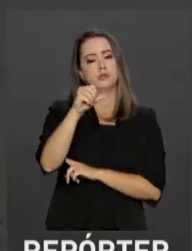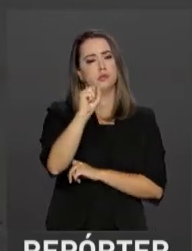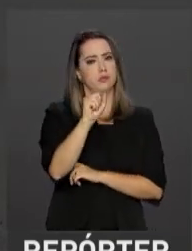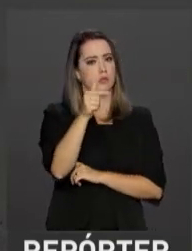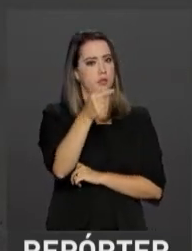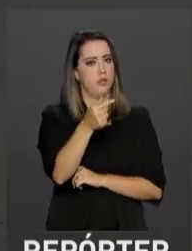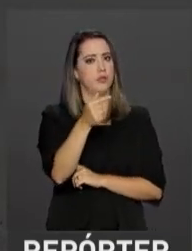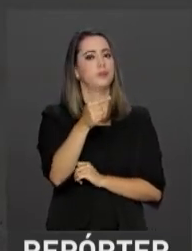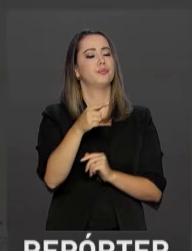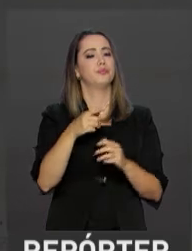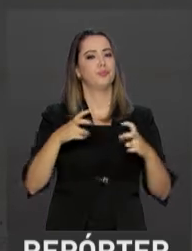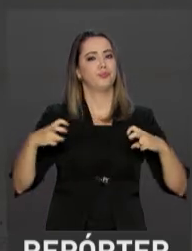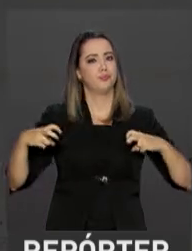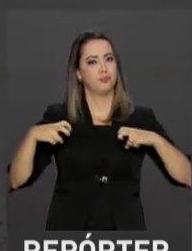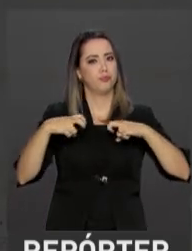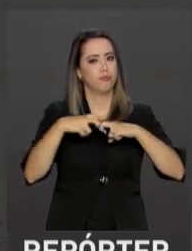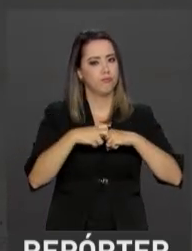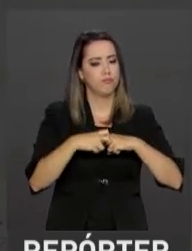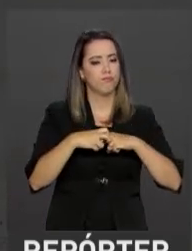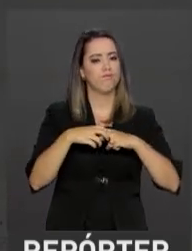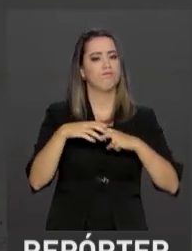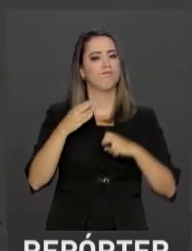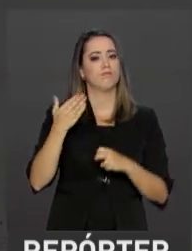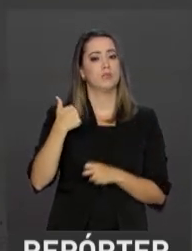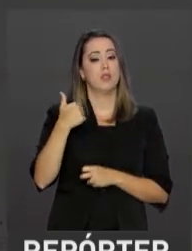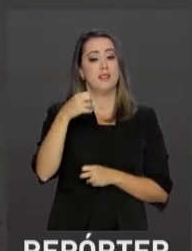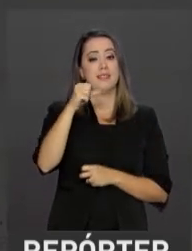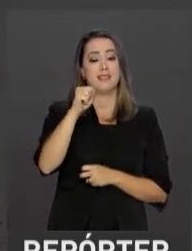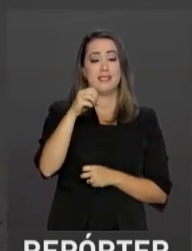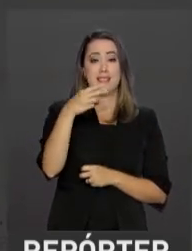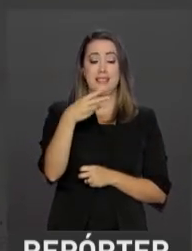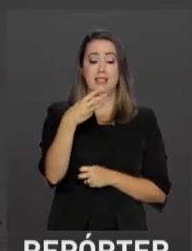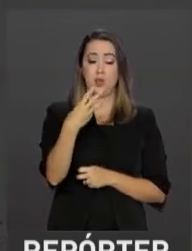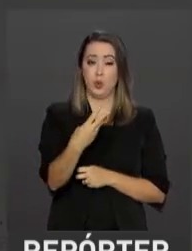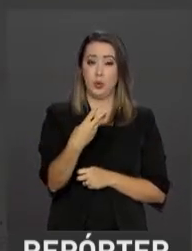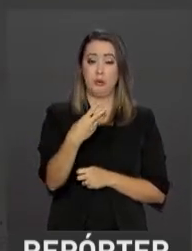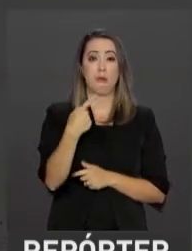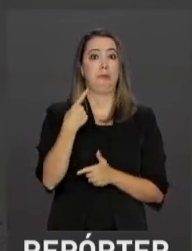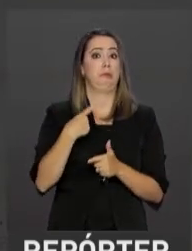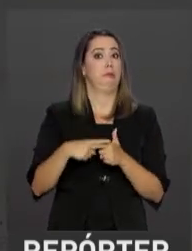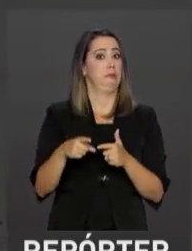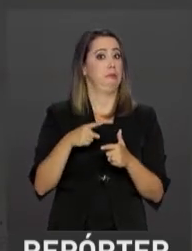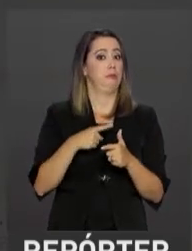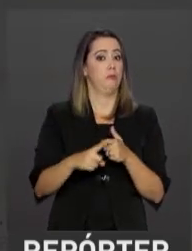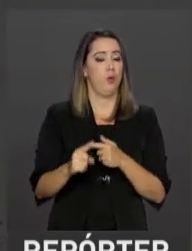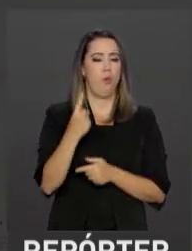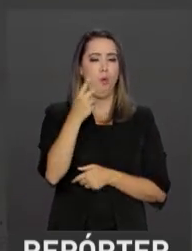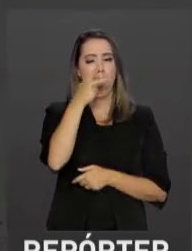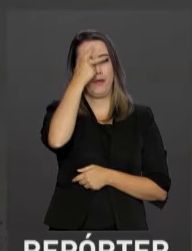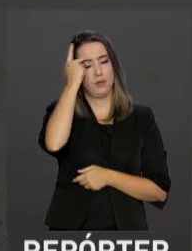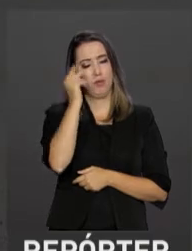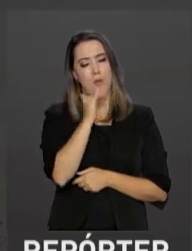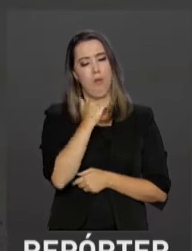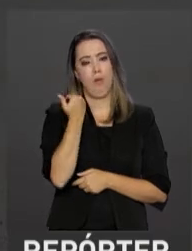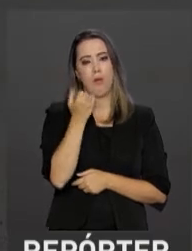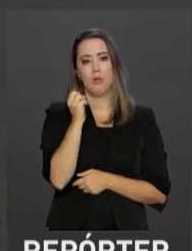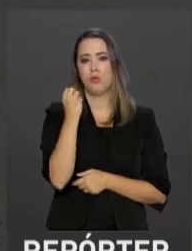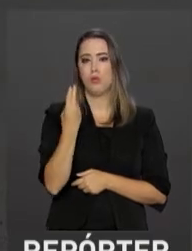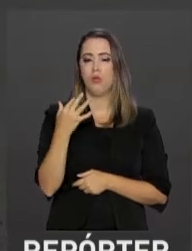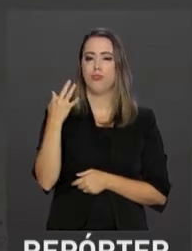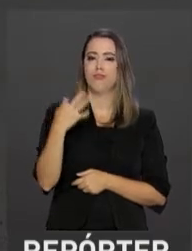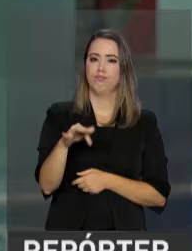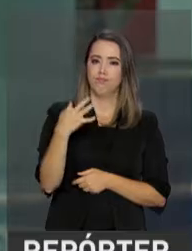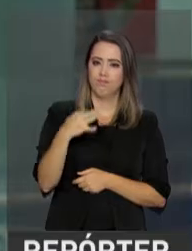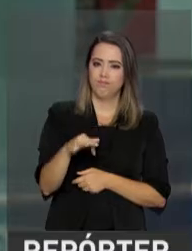rodovias federais sendo 183 acidentes graves aqueles em que há pelo menos um óbito ou um ferido